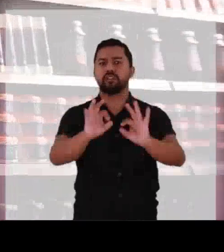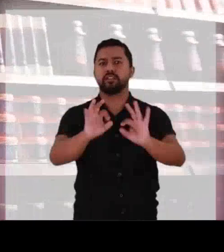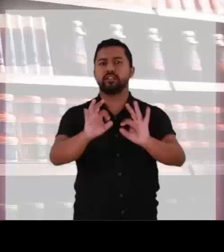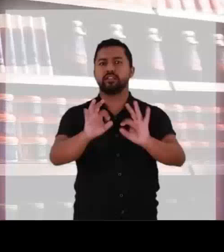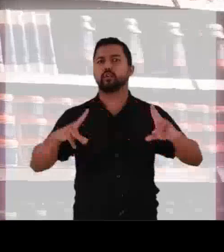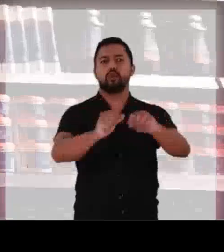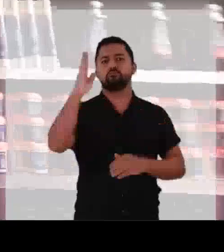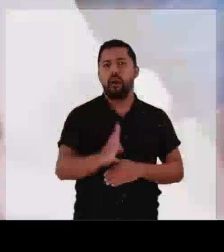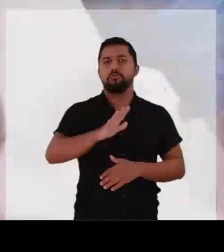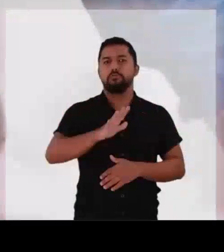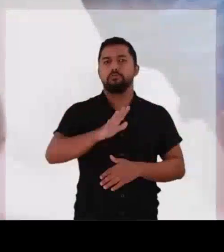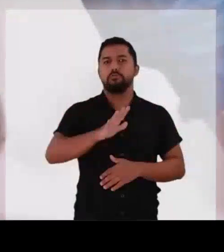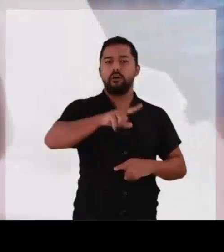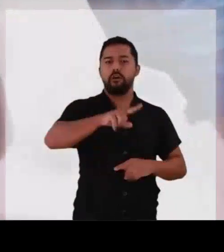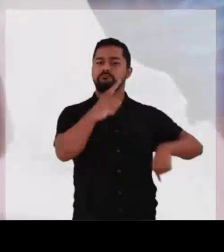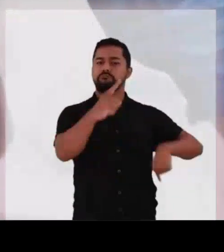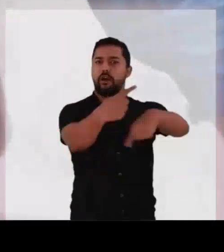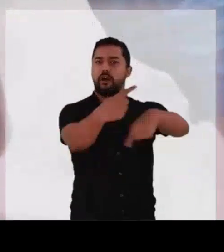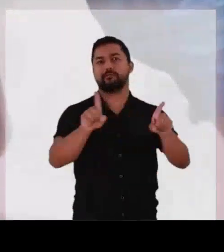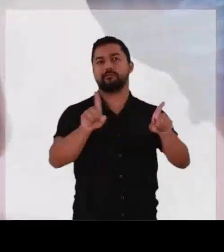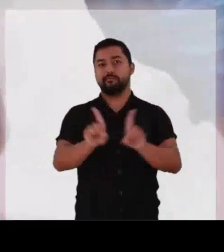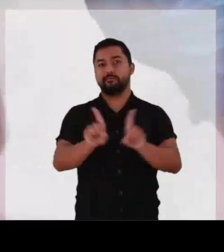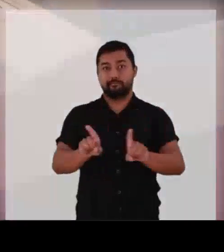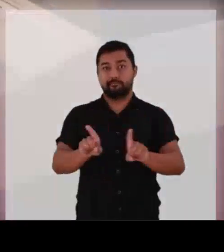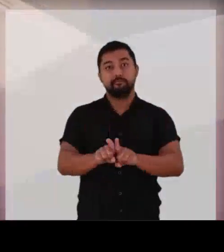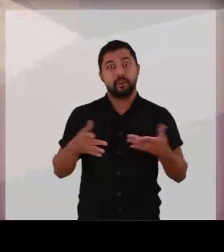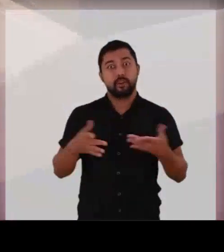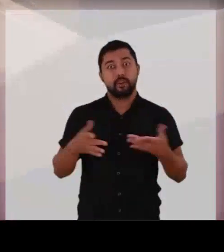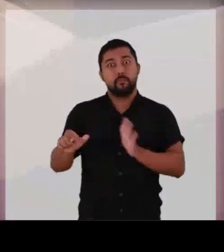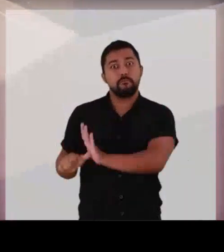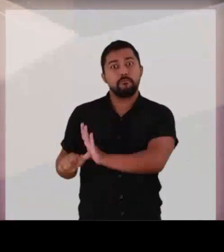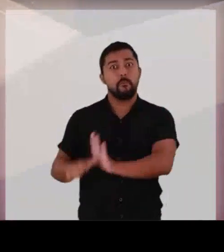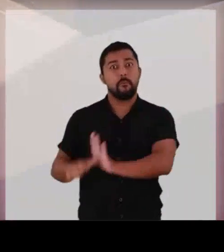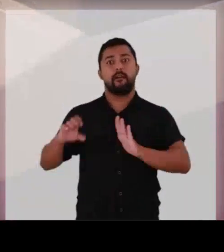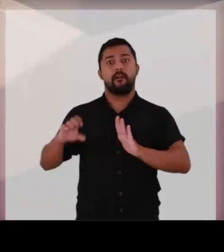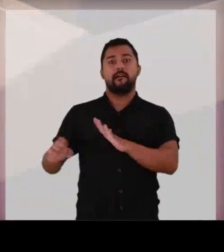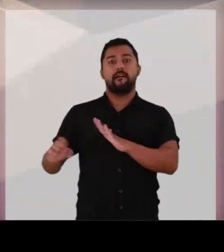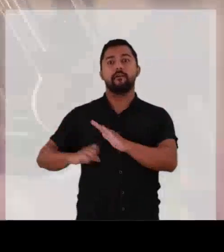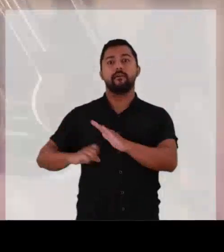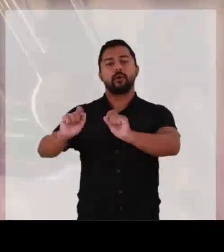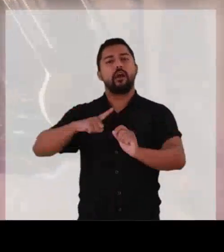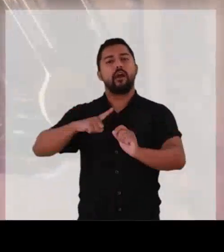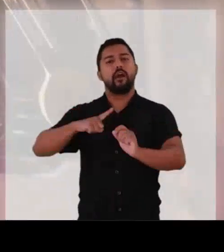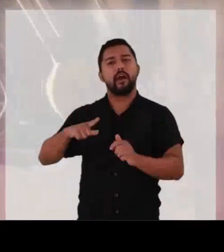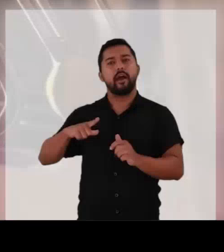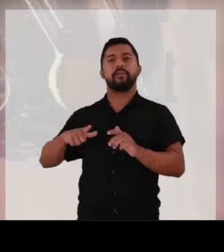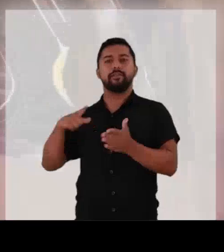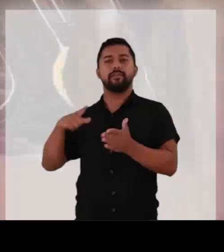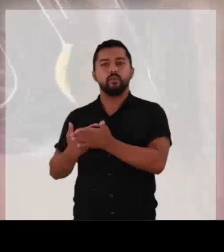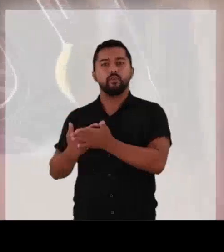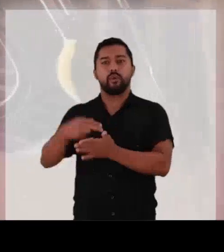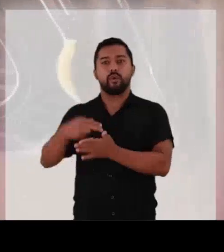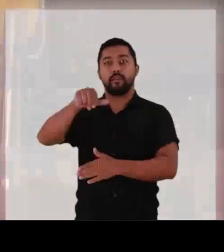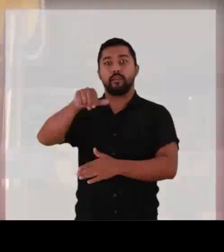de todo o mercado em constante evolução, sendo uma das primeiras empresas a adotar